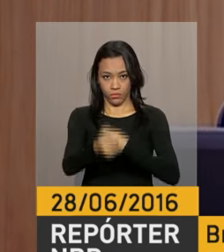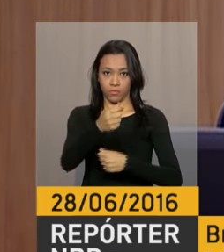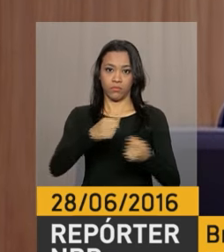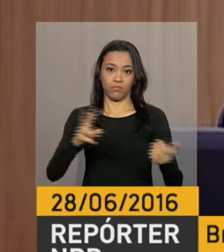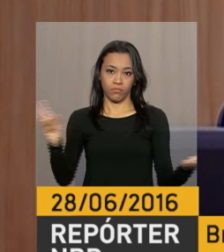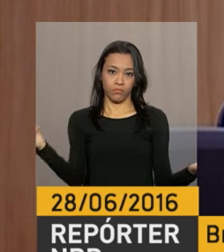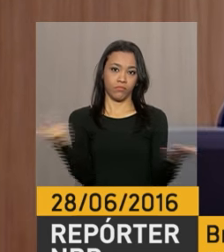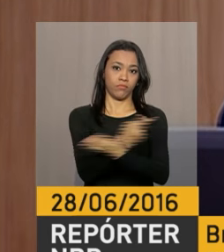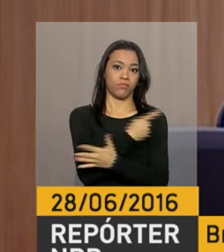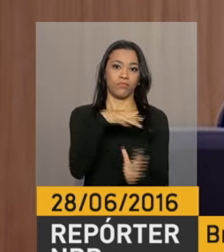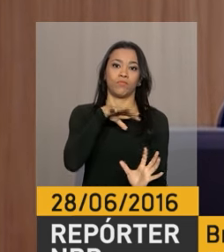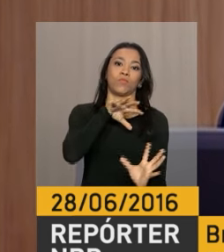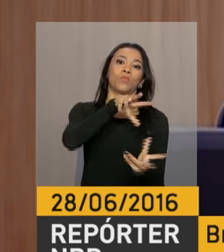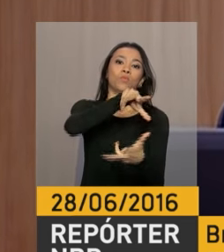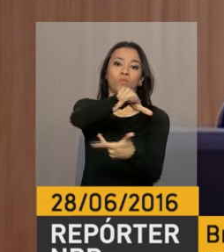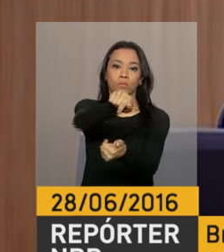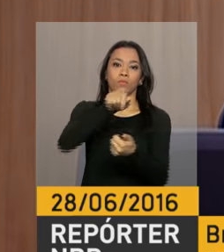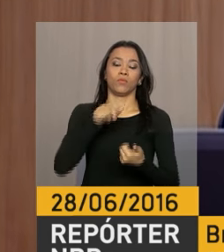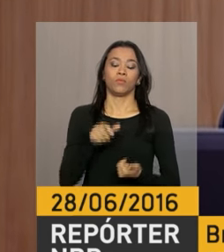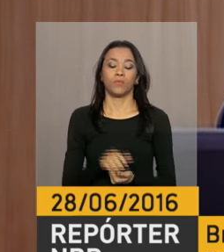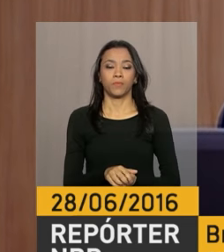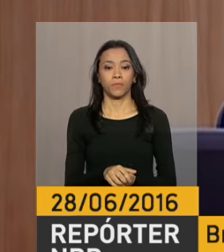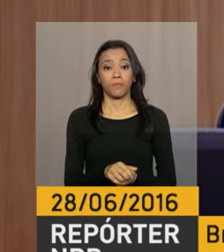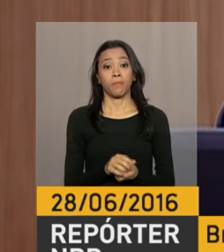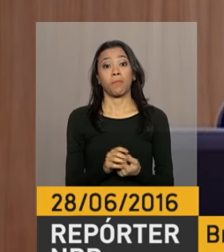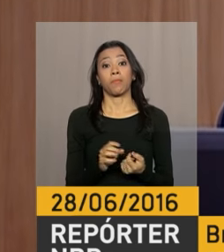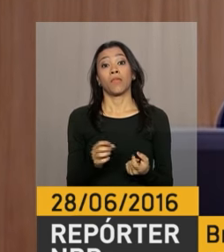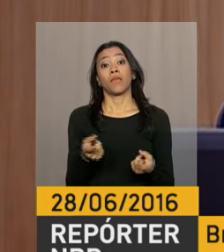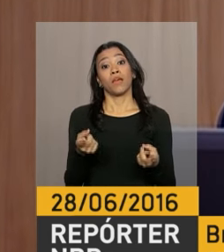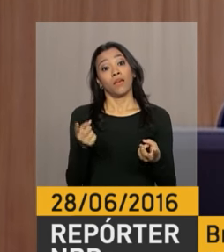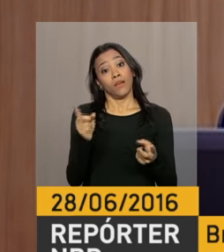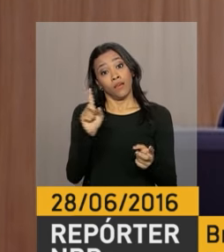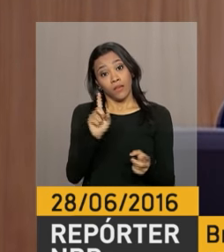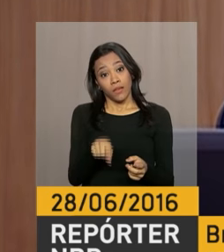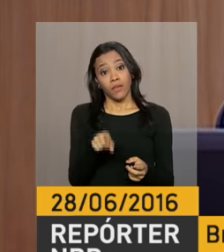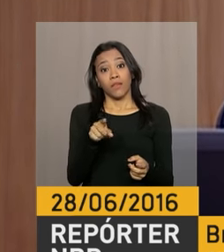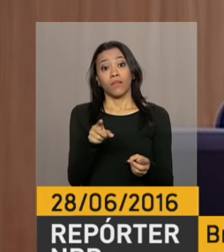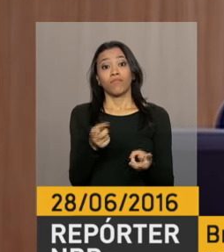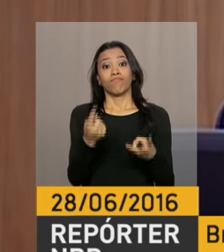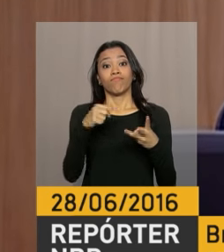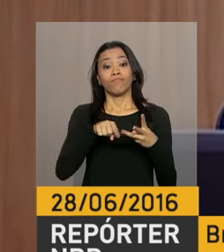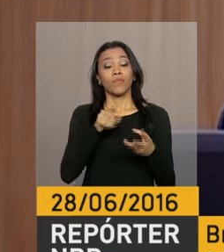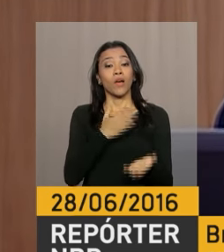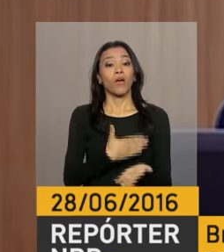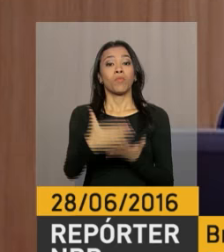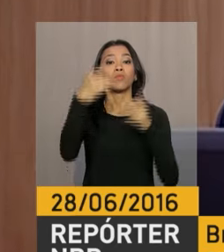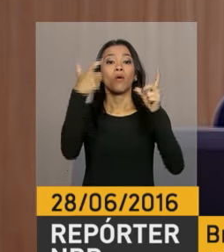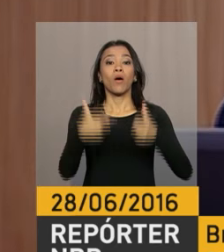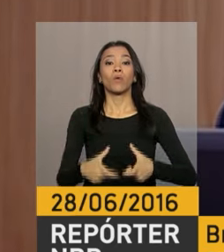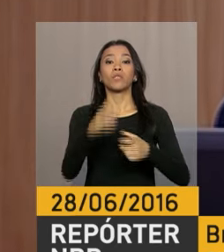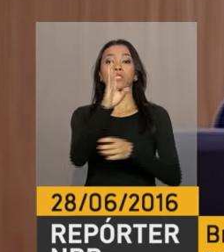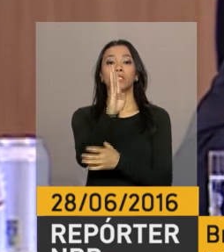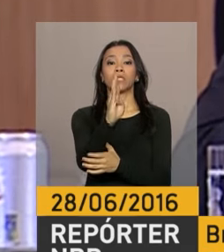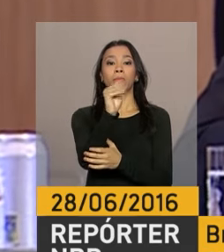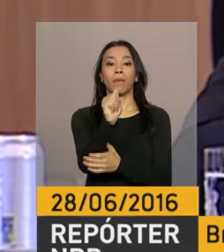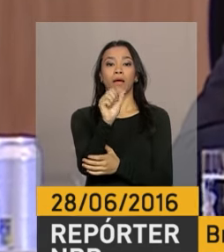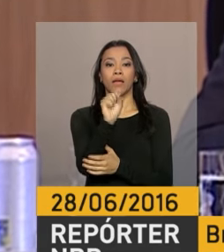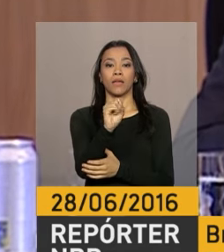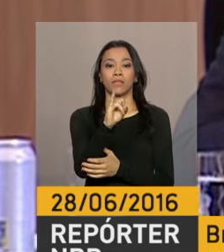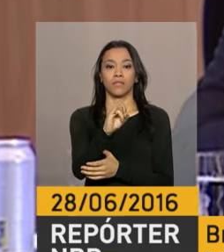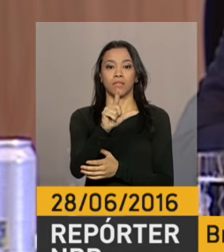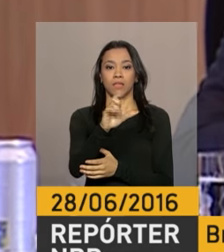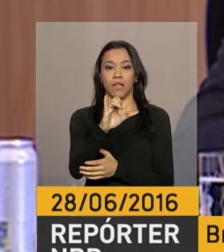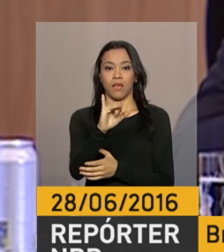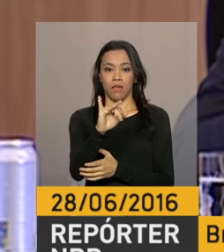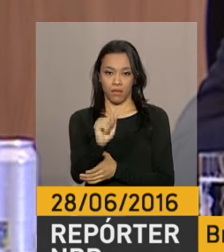economia global muito recentemente. Venho de um fim de semana na Basileia, onde se discutiu o cenário global.